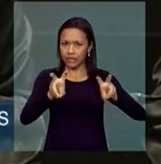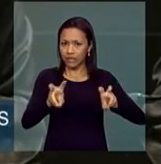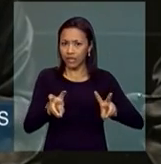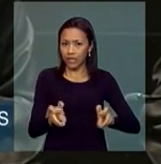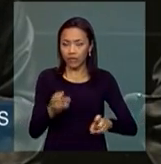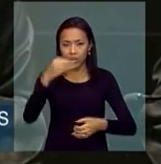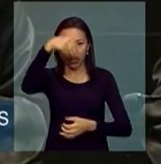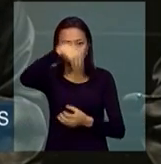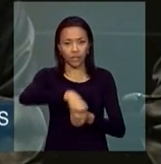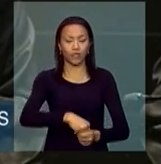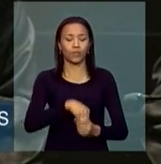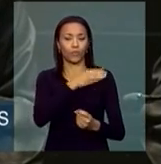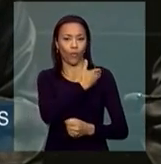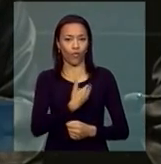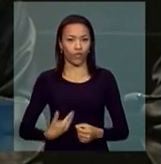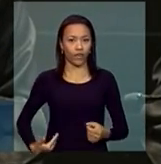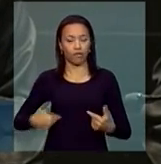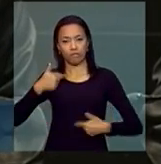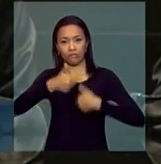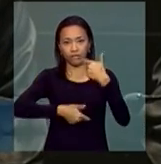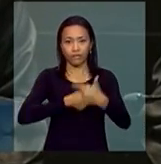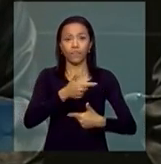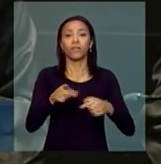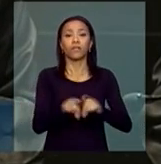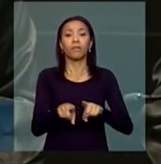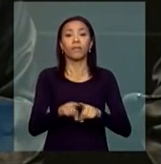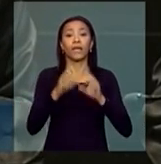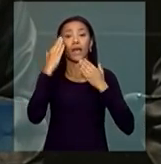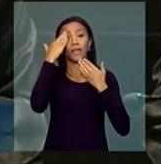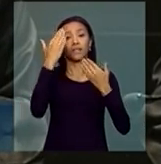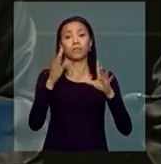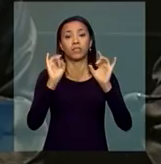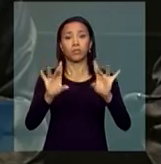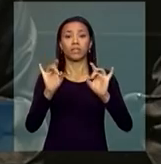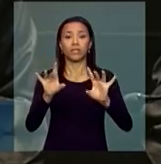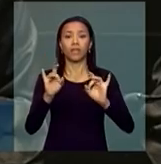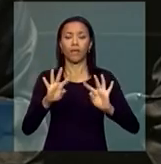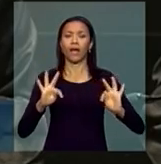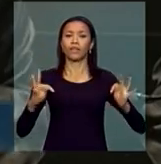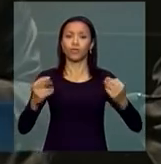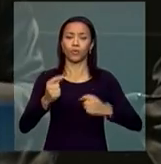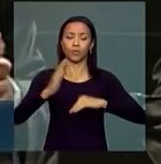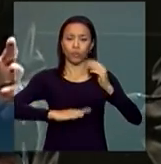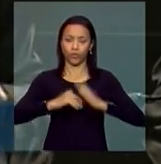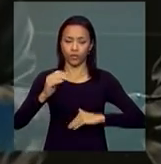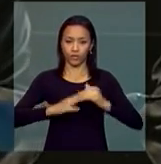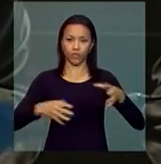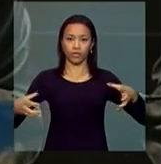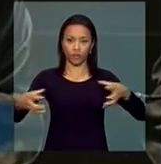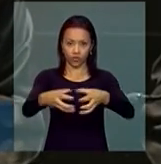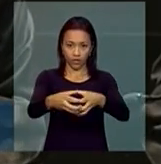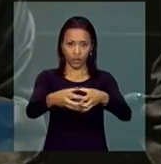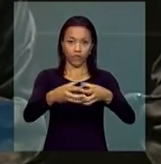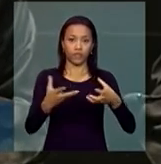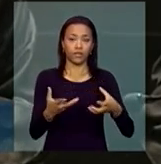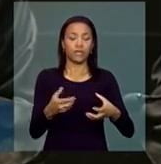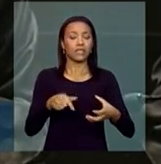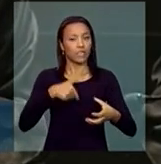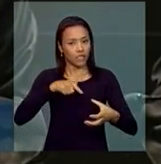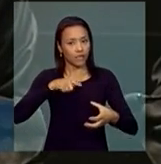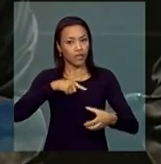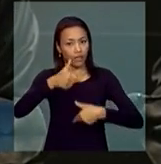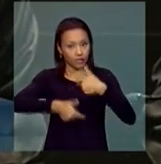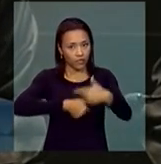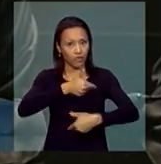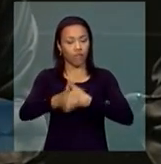dentro do governo, fazer um agradecimento especial também aqui a toda a equipe sua, Rabelo, sabe que tem várias pessoas que trabalham com os